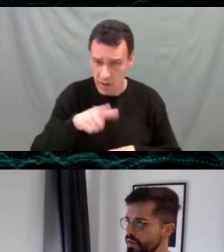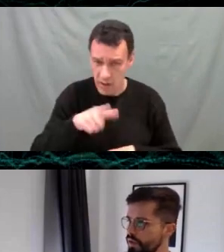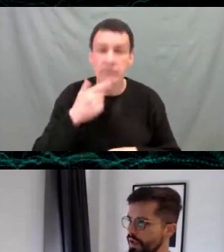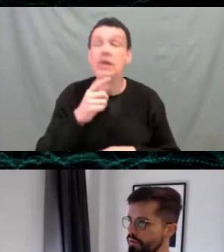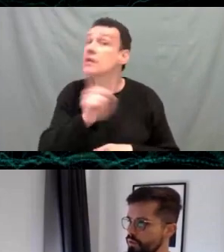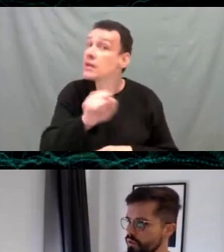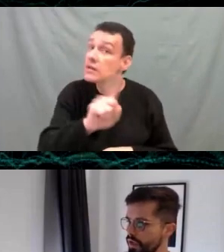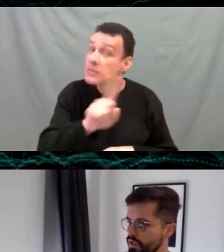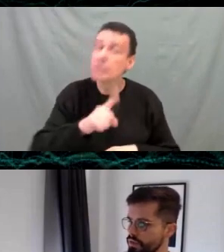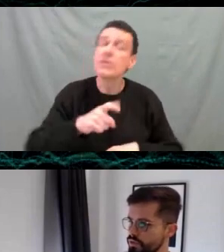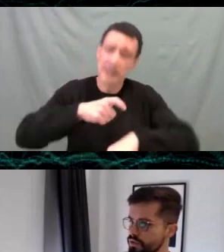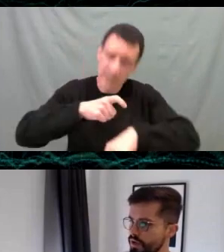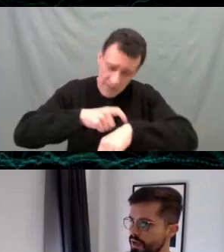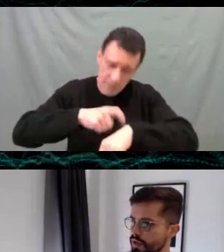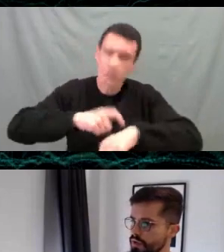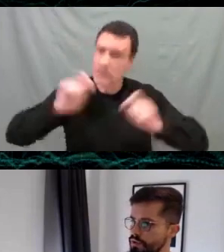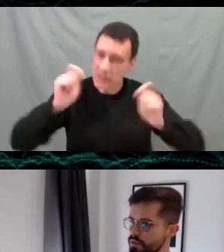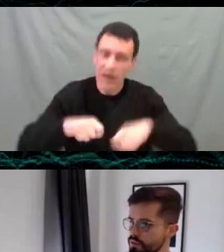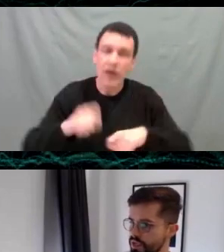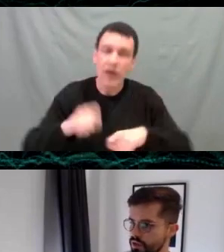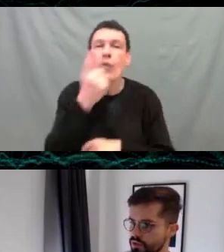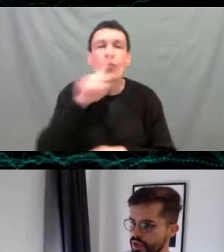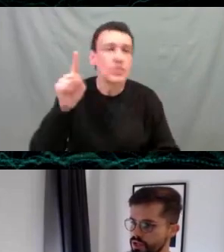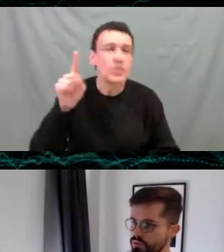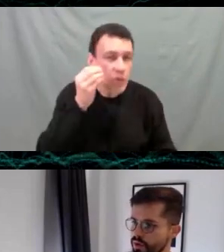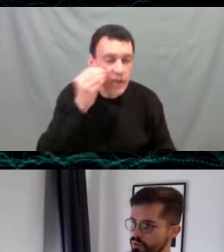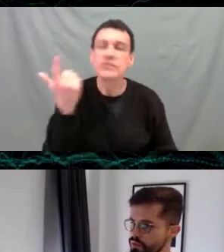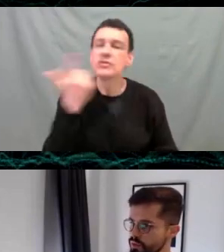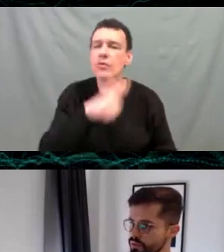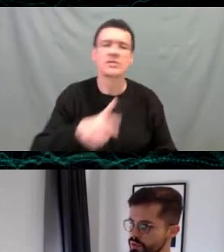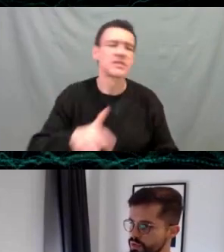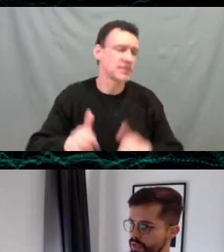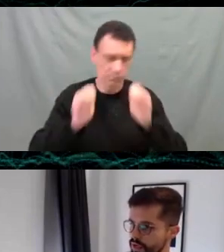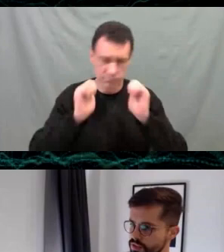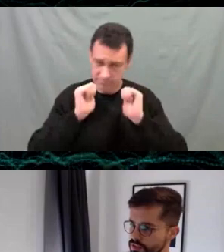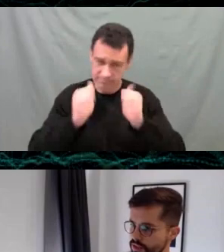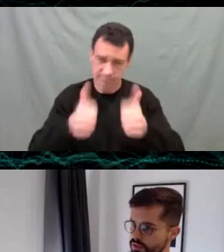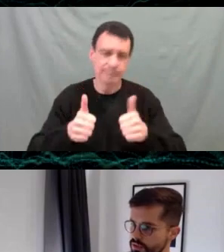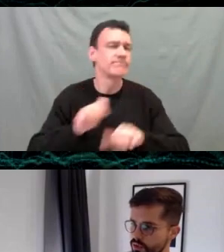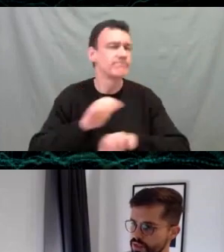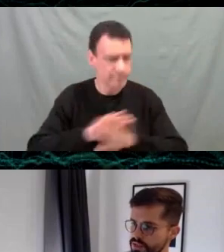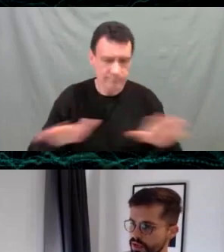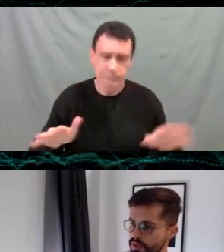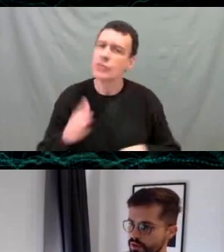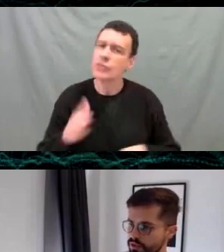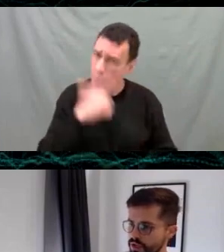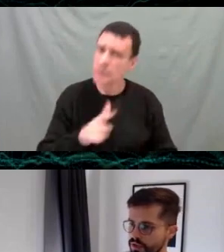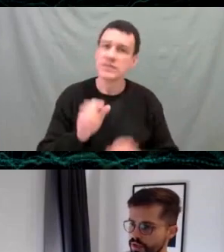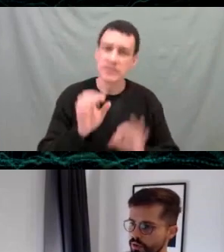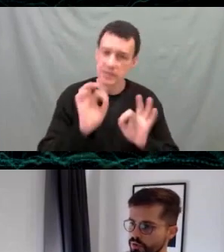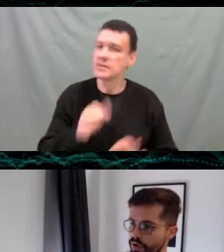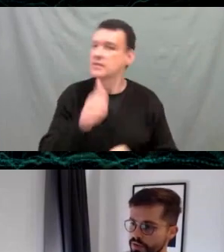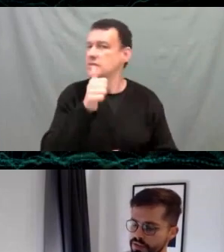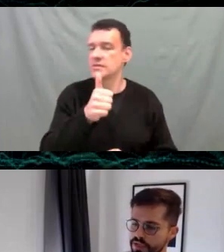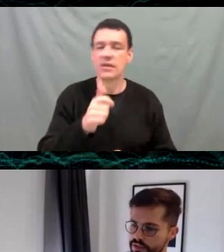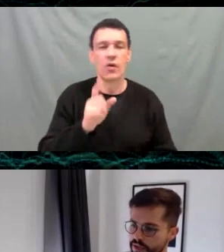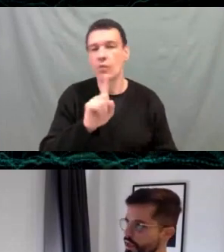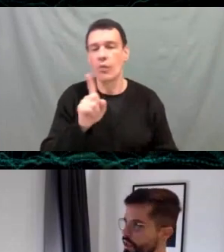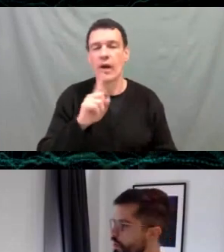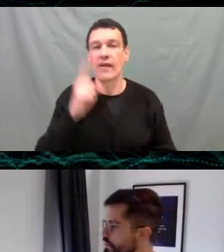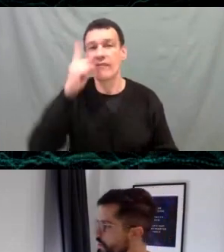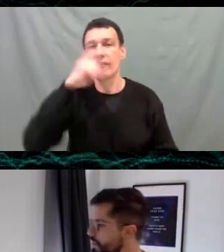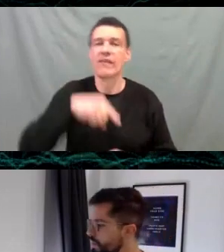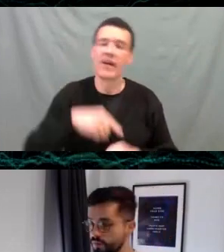funcionou vamos voltar aquela Se você olhar esse último teste rodei tipo alguns minutos antes né de começar aqui a nossa Brincadeira